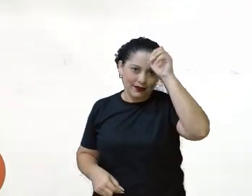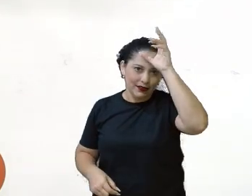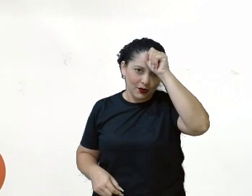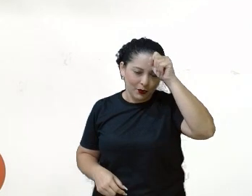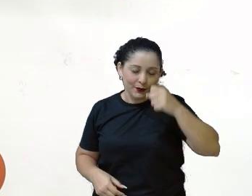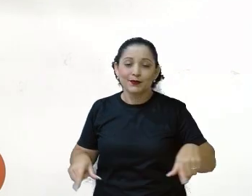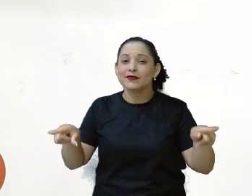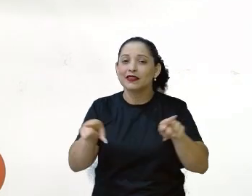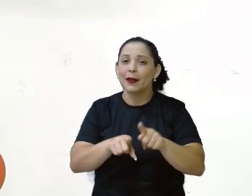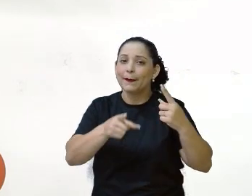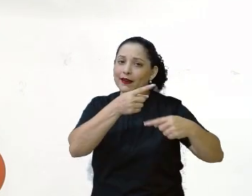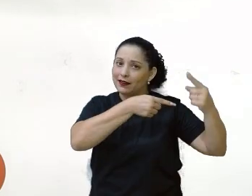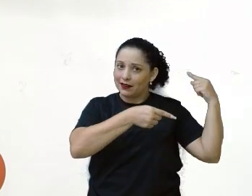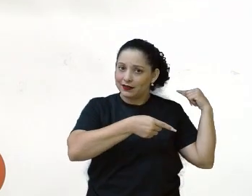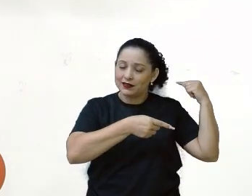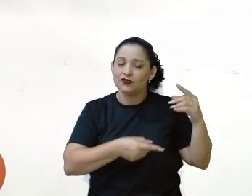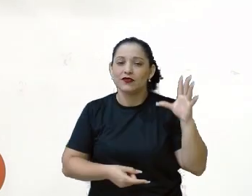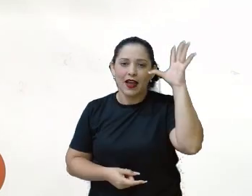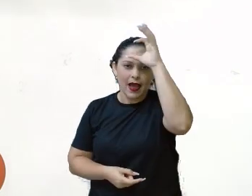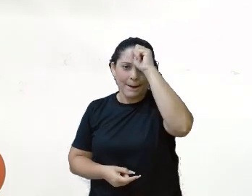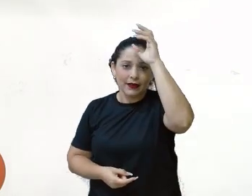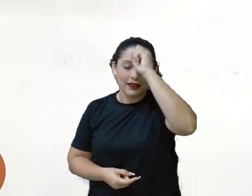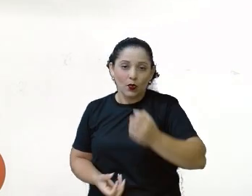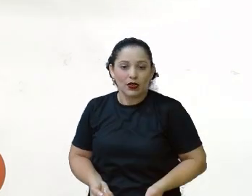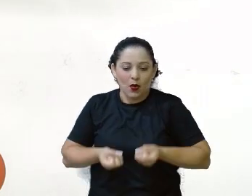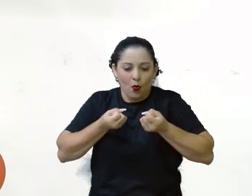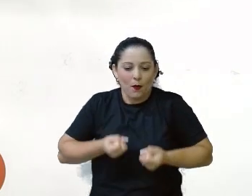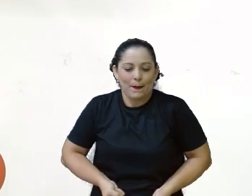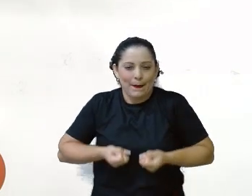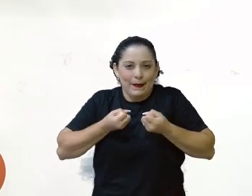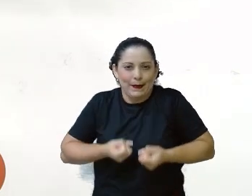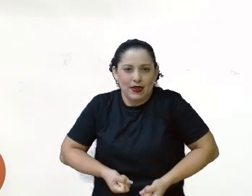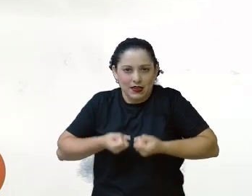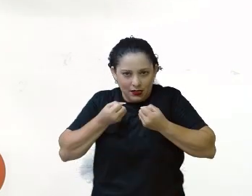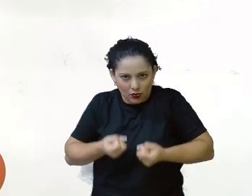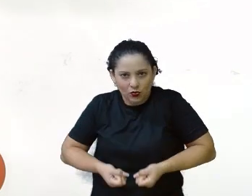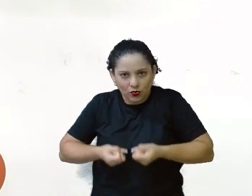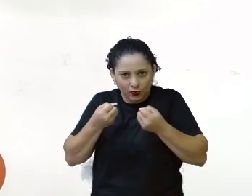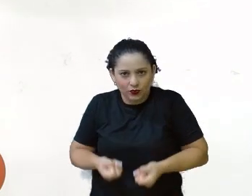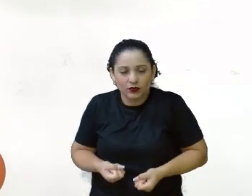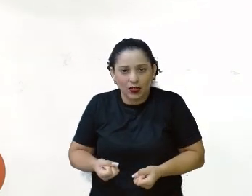que para medir o peso, a massa de algum